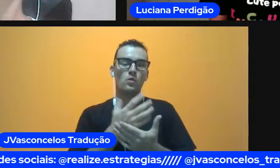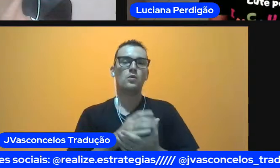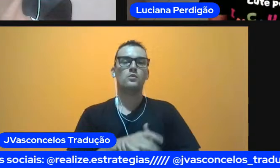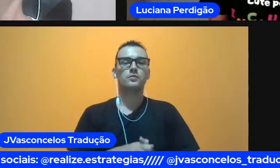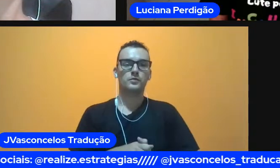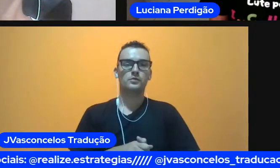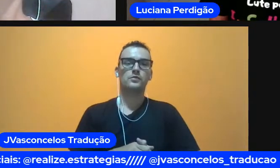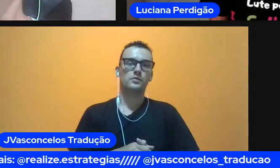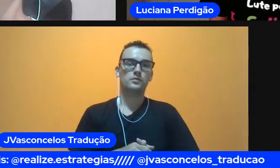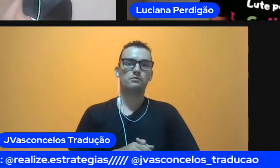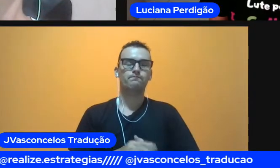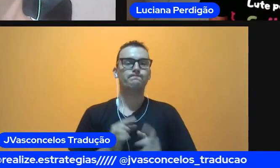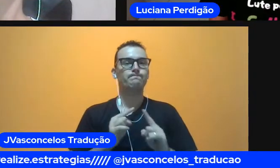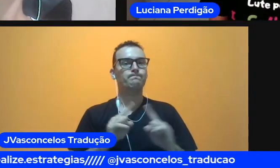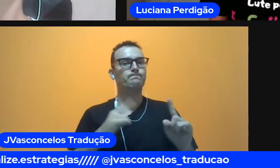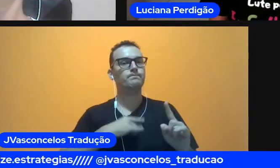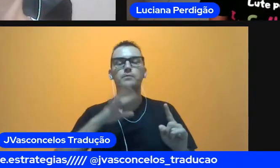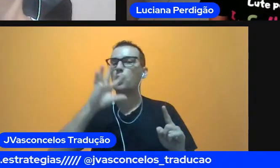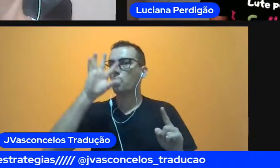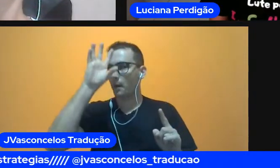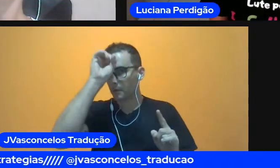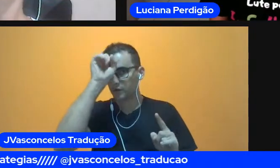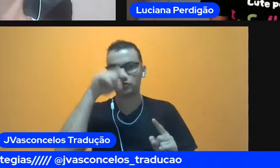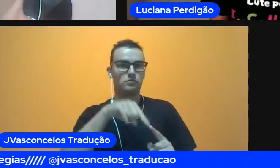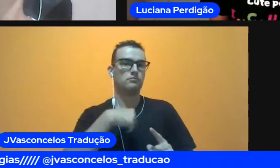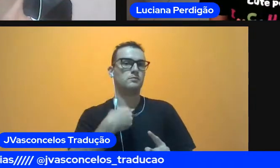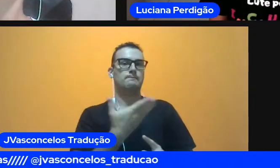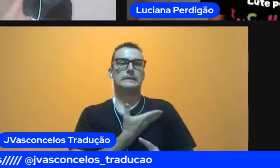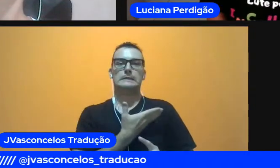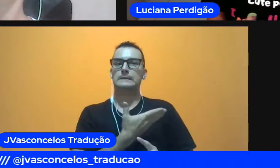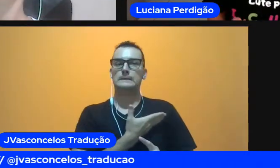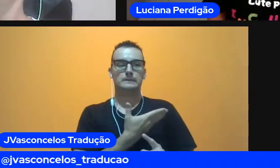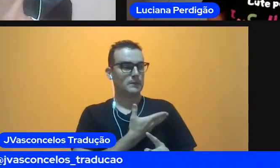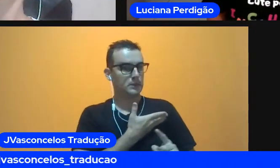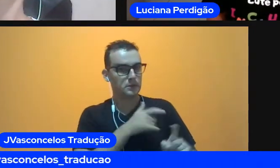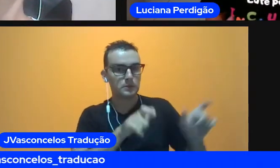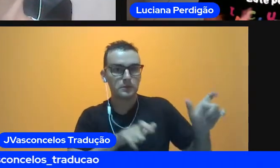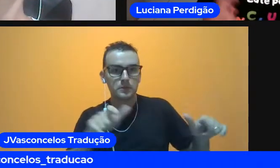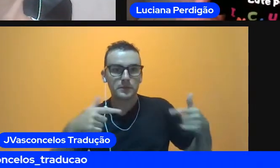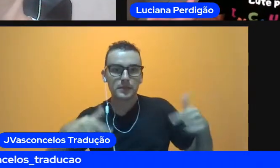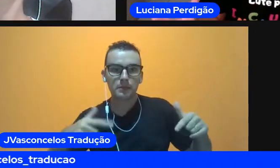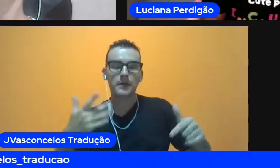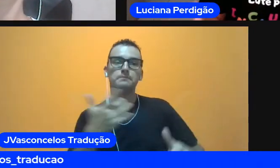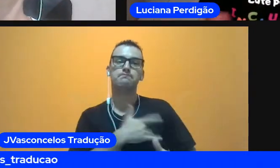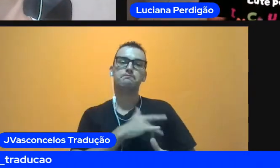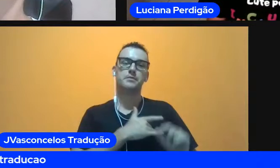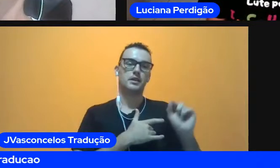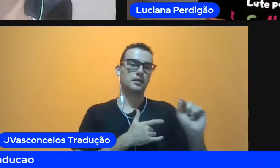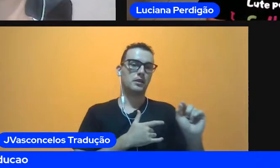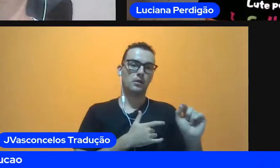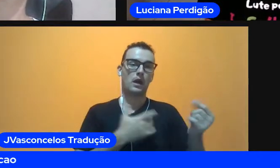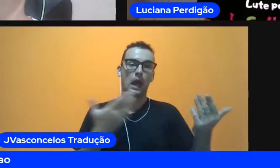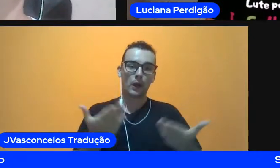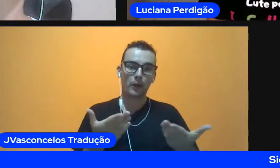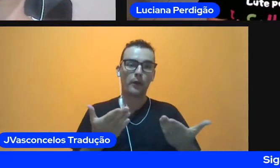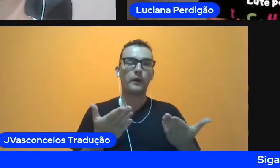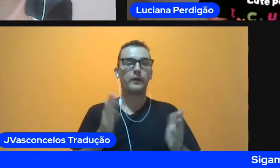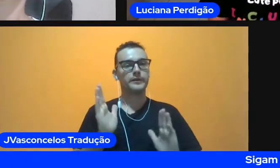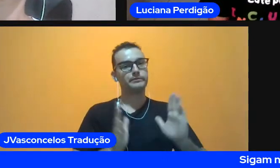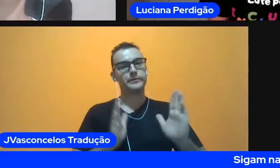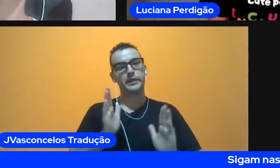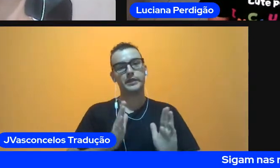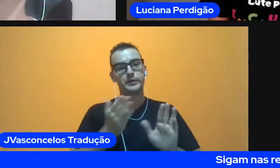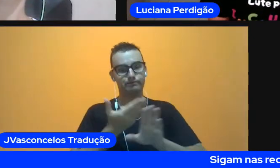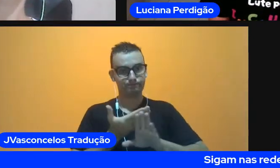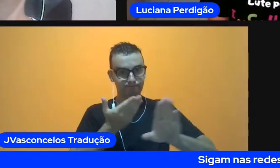Mas eu aprendi muito com os meus colegas. É uma pena que a gente está nesse momento de isolamento,